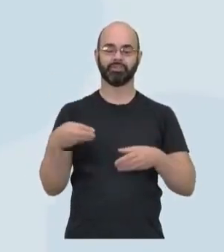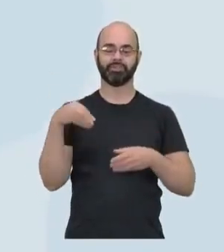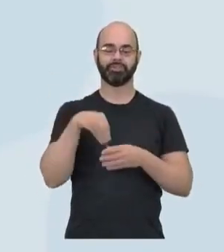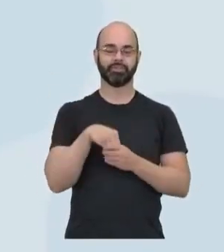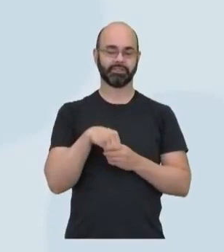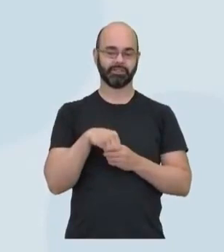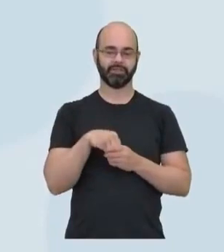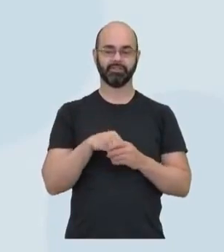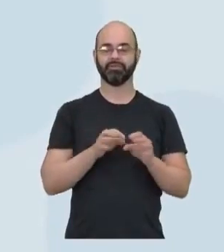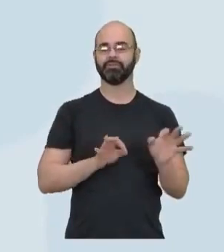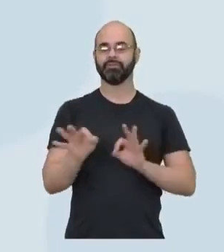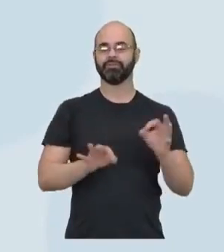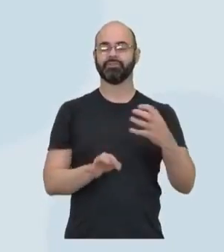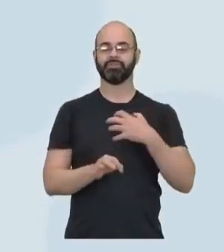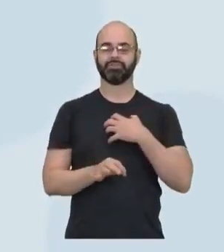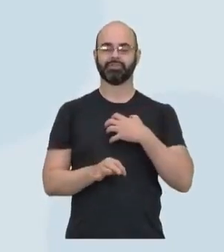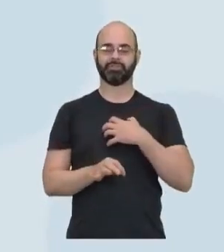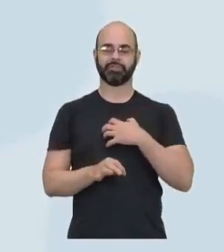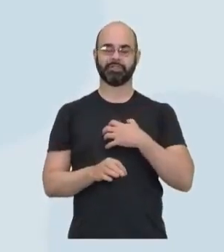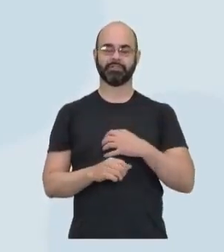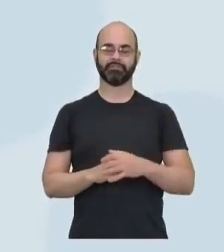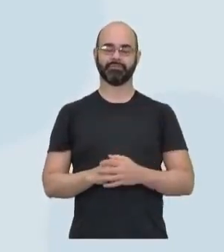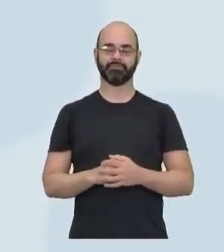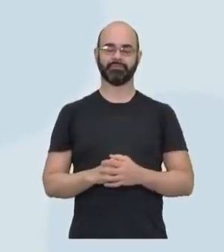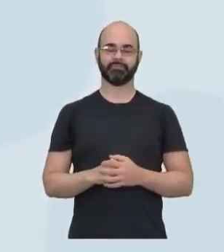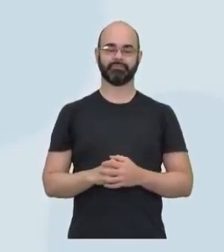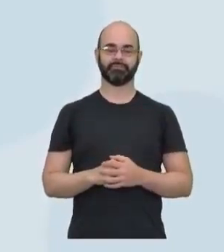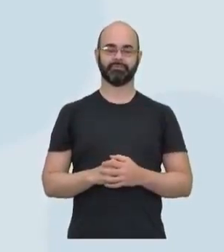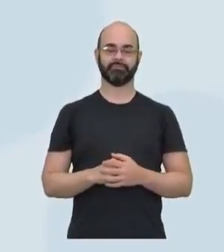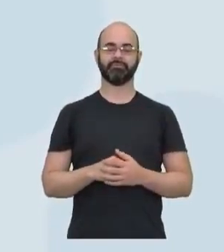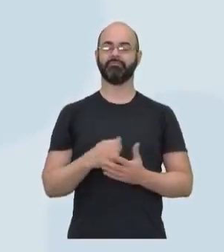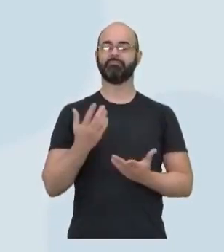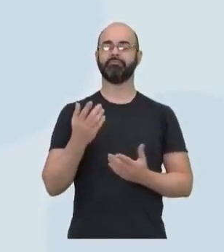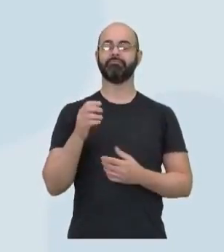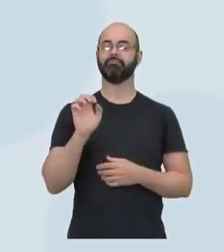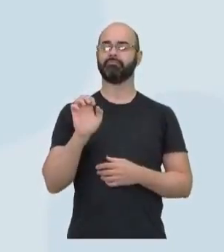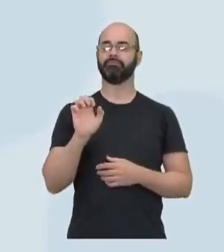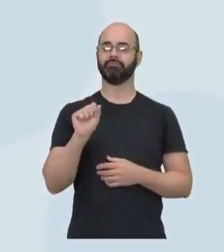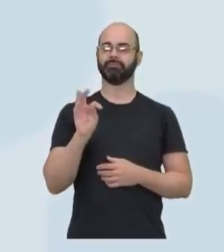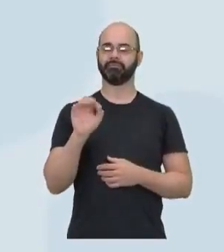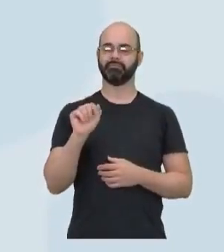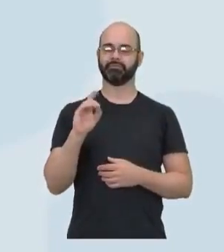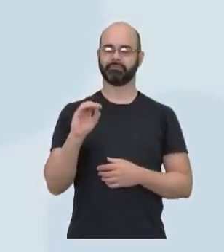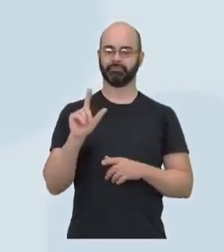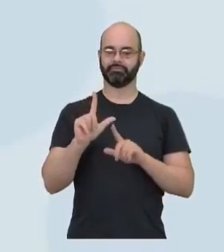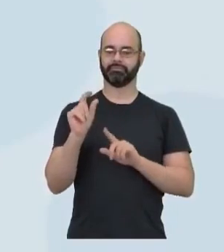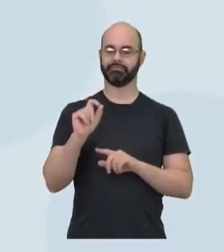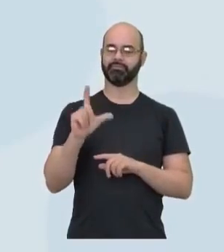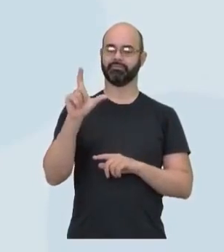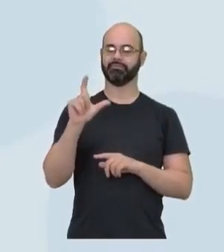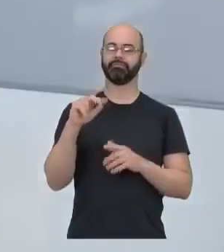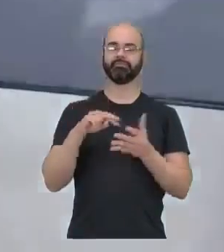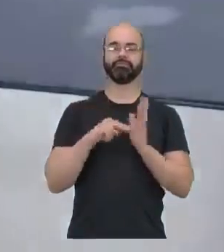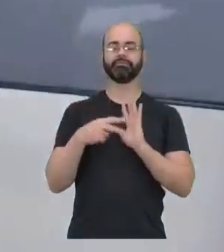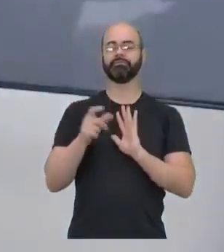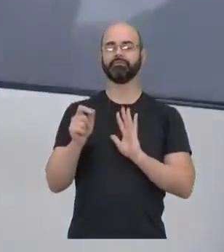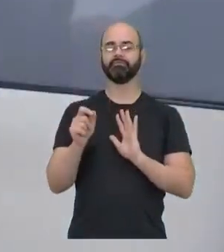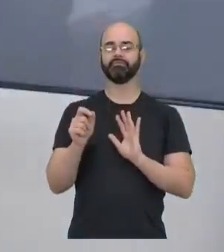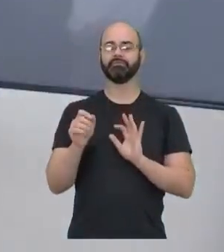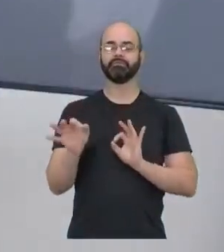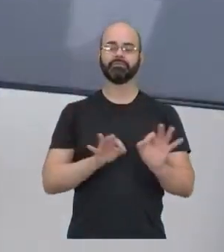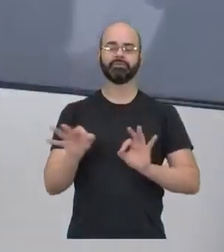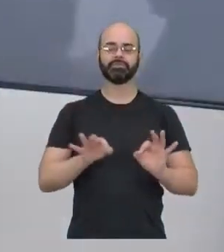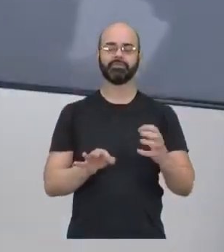jeito de organizar ali um pedaço. Então, o que é esse Estado com letra maiúscula? É um jeito de organizar, mas o